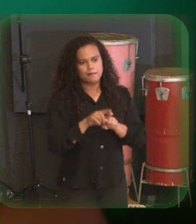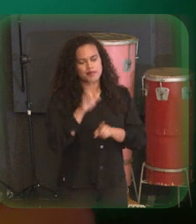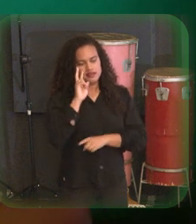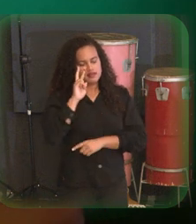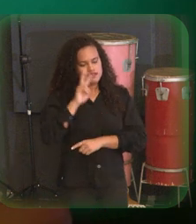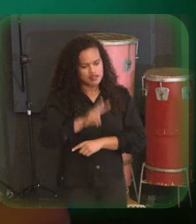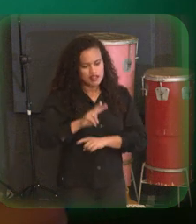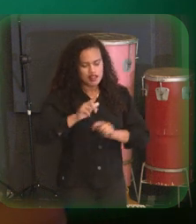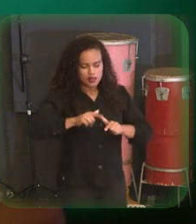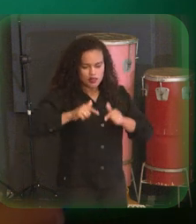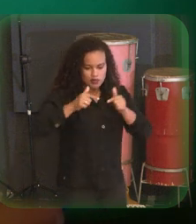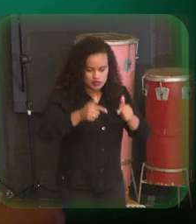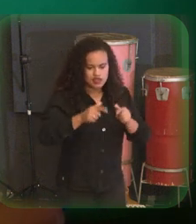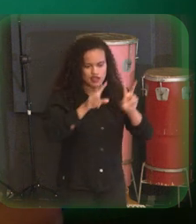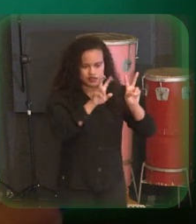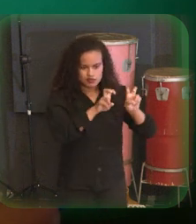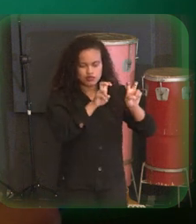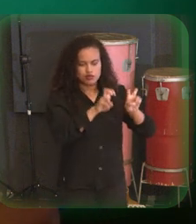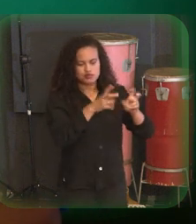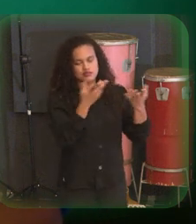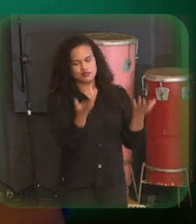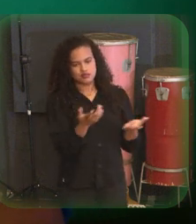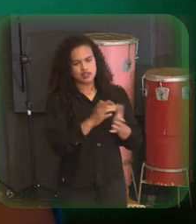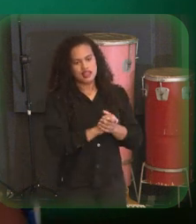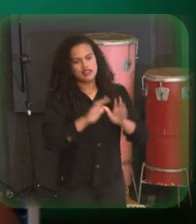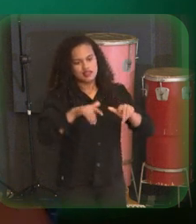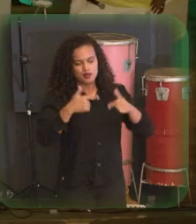realidade. Então, essa foi uma das nossas ações